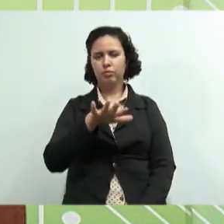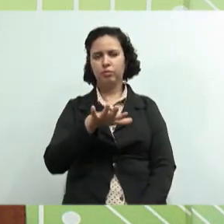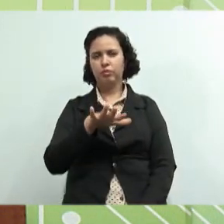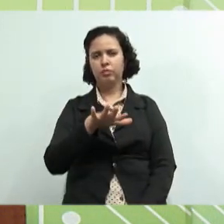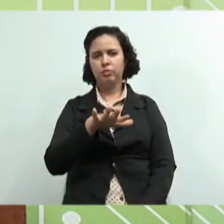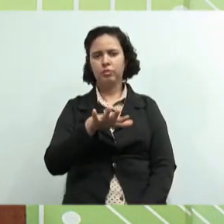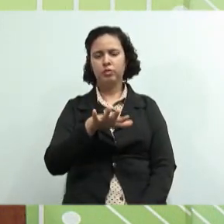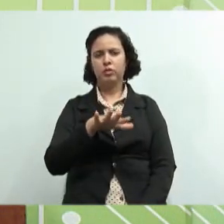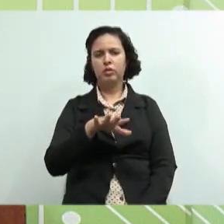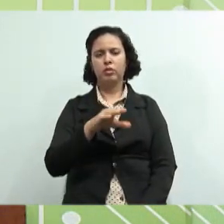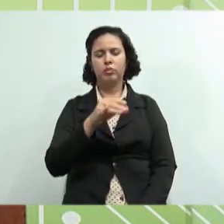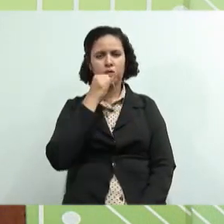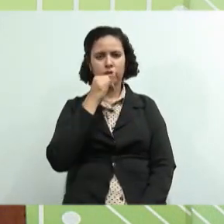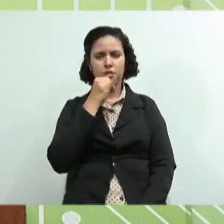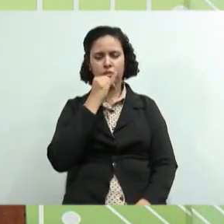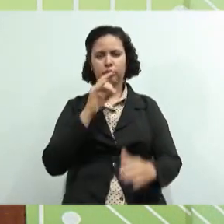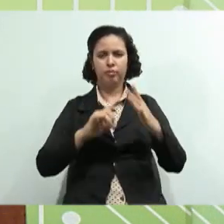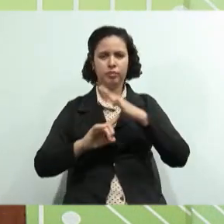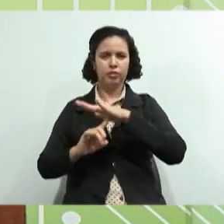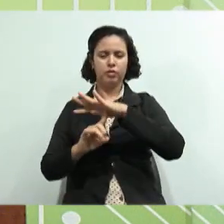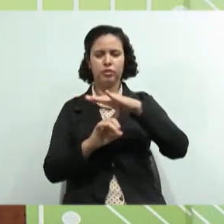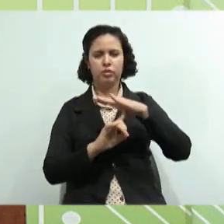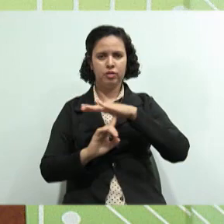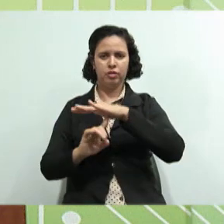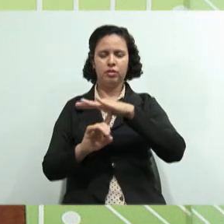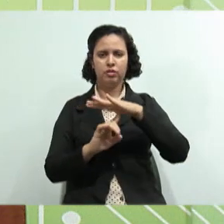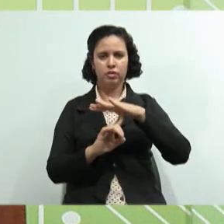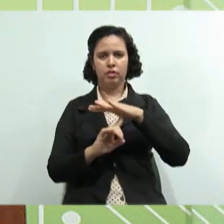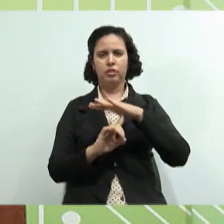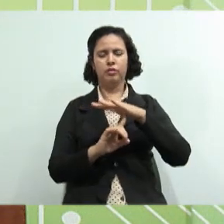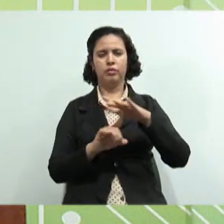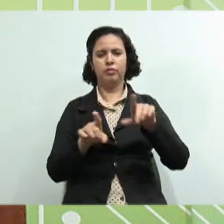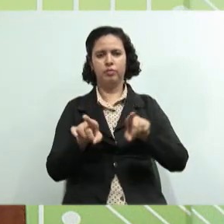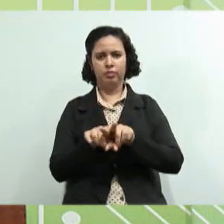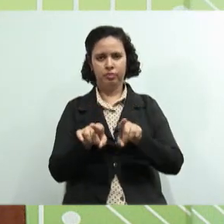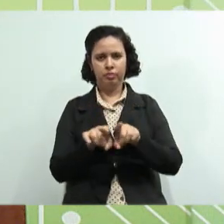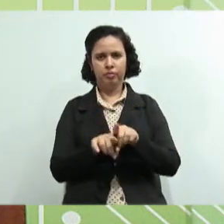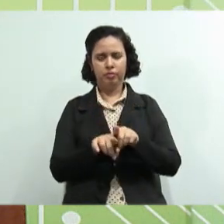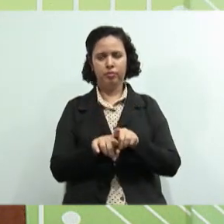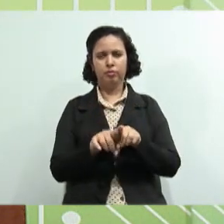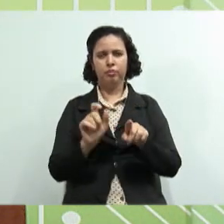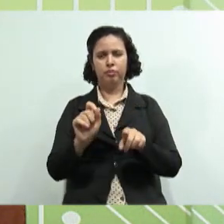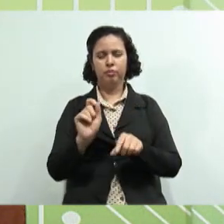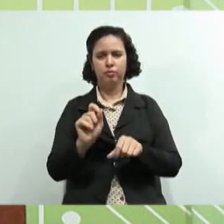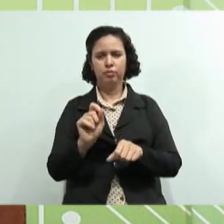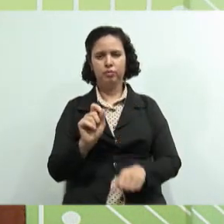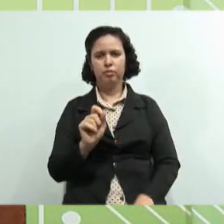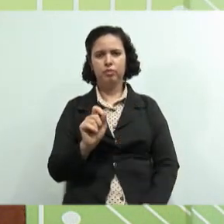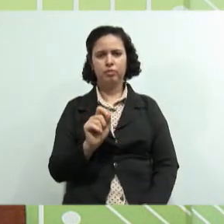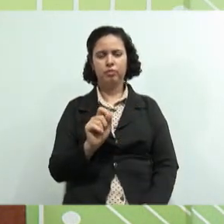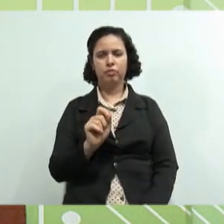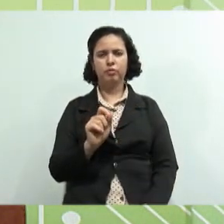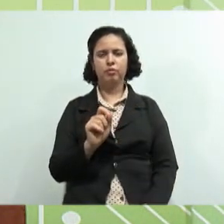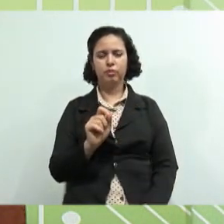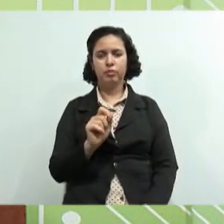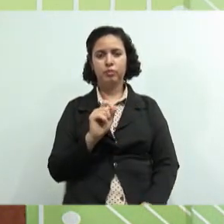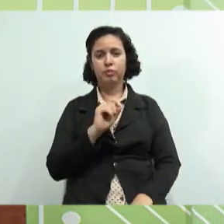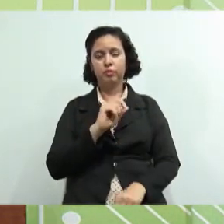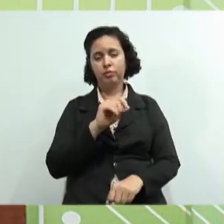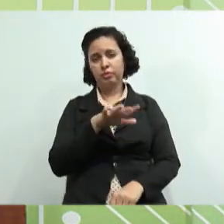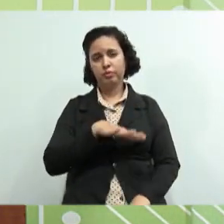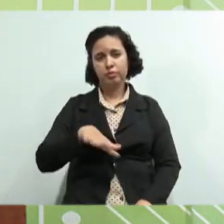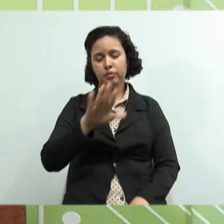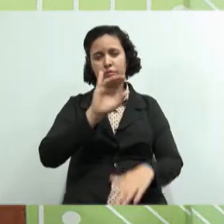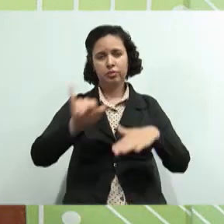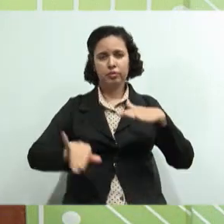mercados, por exemplo, como as feiras, que podem organizar a produção e comercialização, como também o que nós chamamos de mercados institucionais,